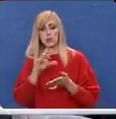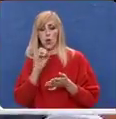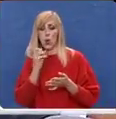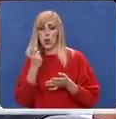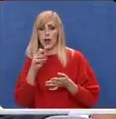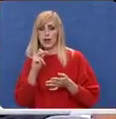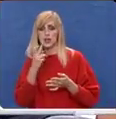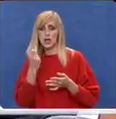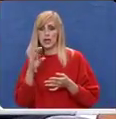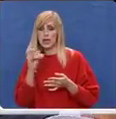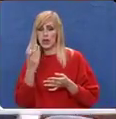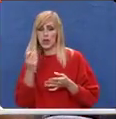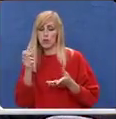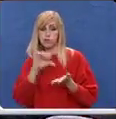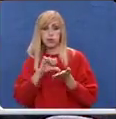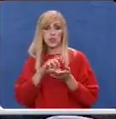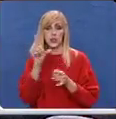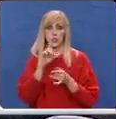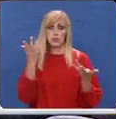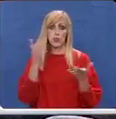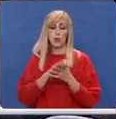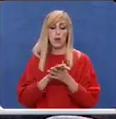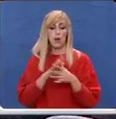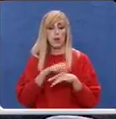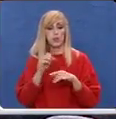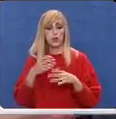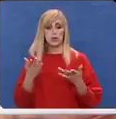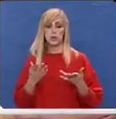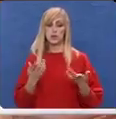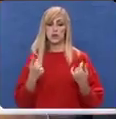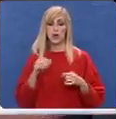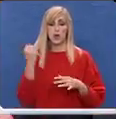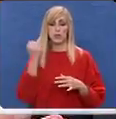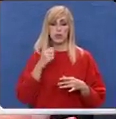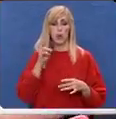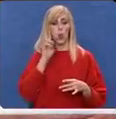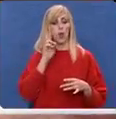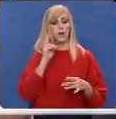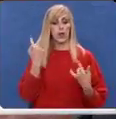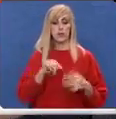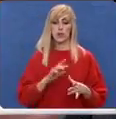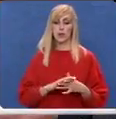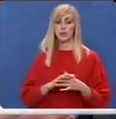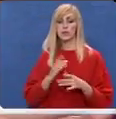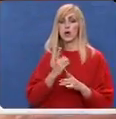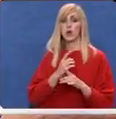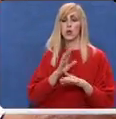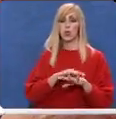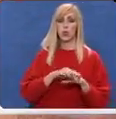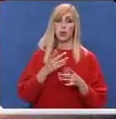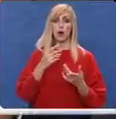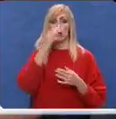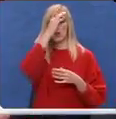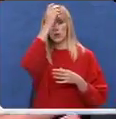e usar dinheiro e portanto temos aqui é um homem ficou lhe ficava o fato de se tratar de uma